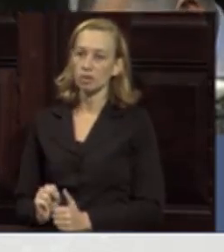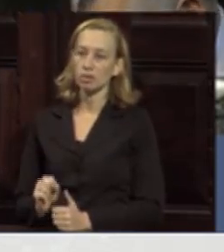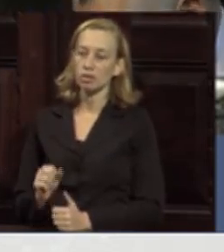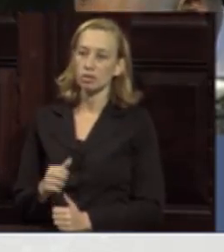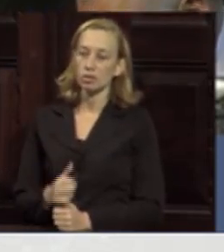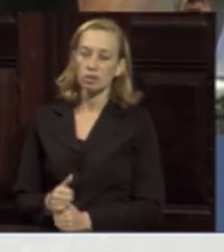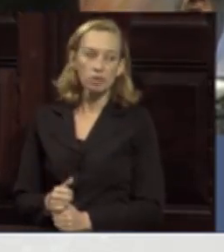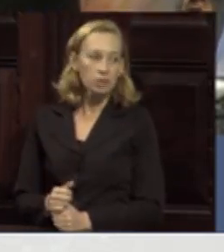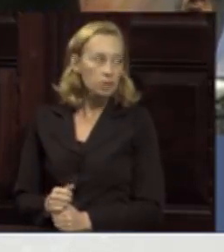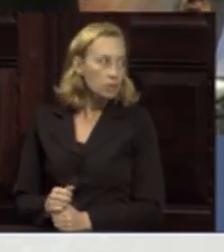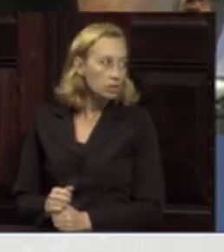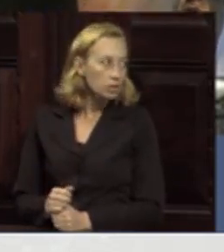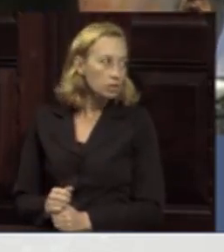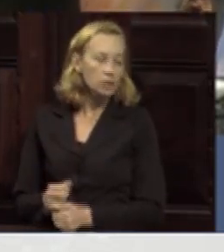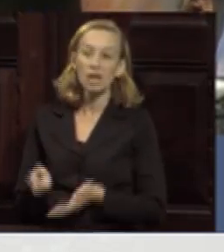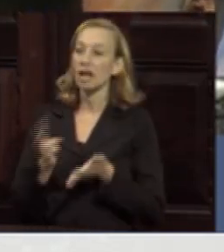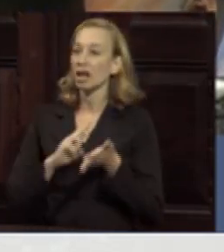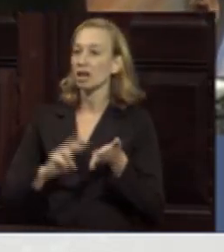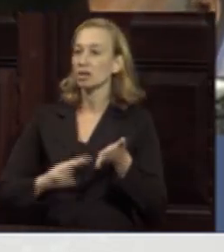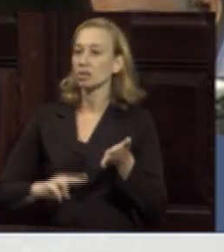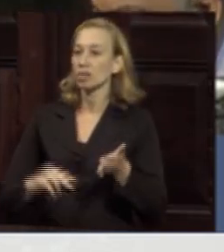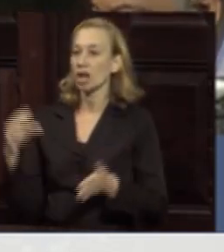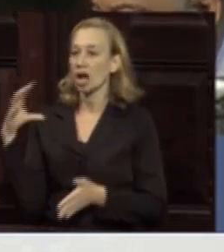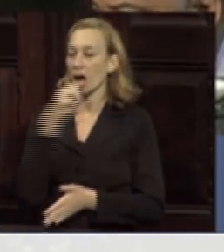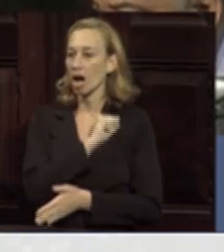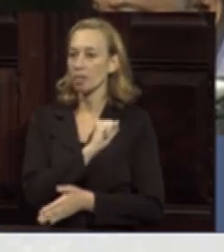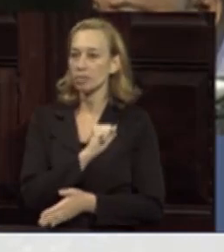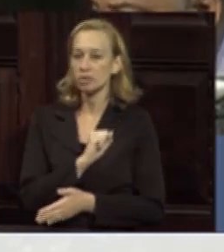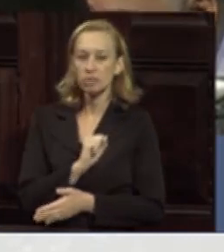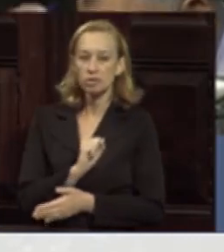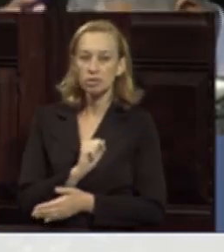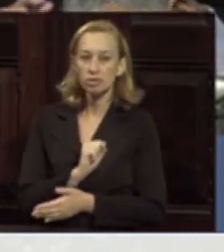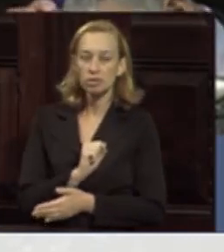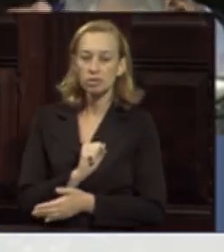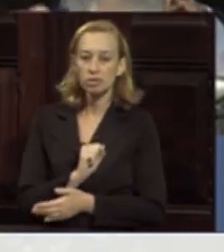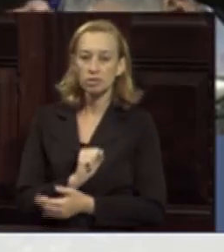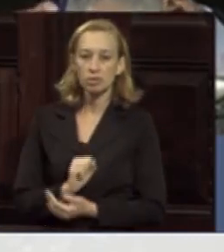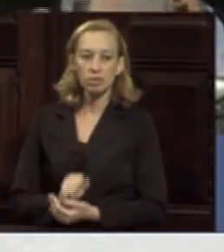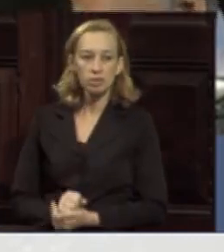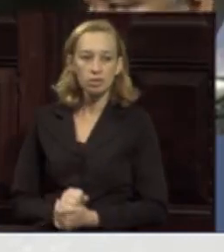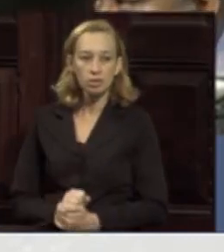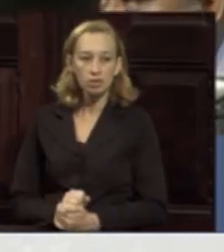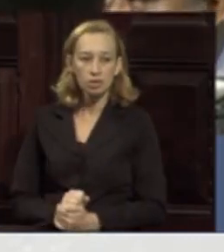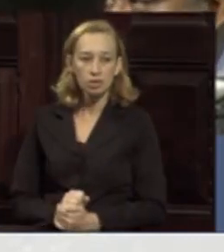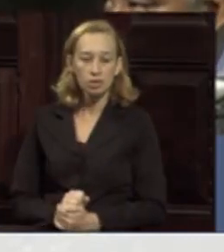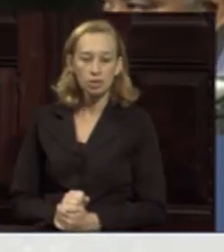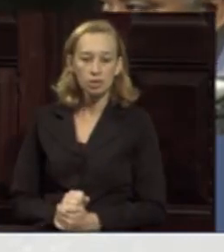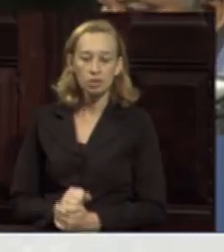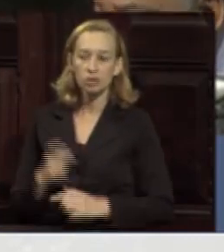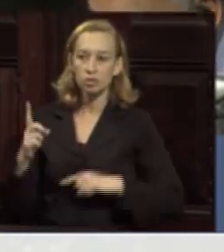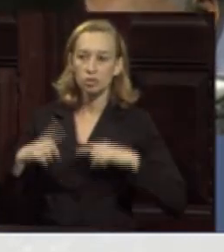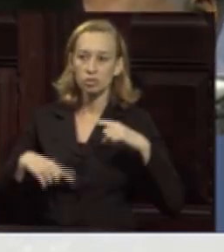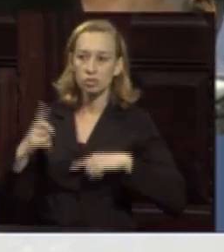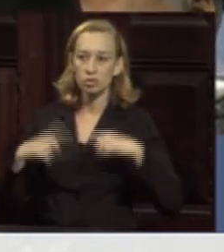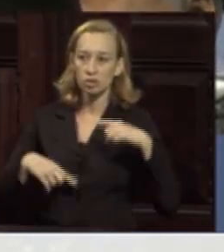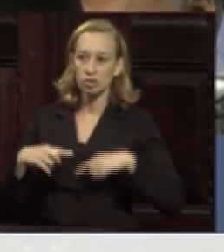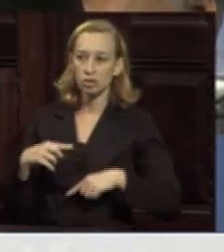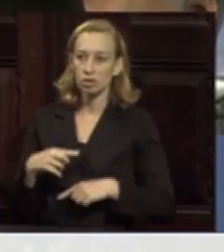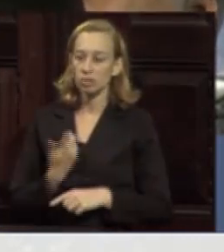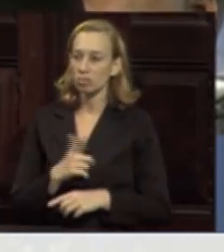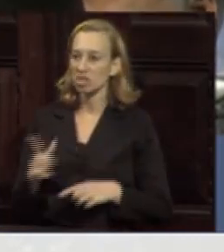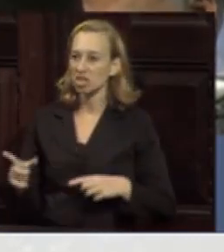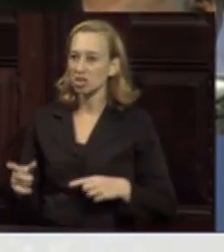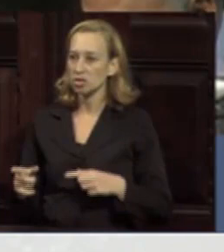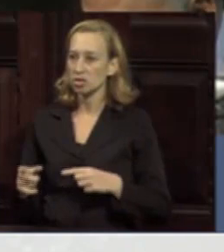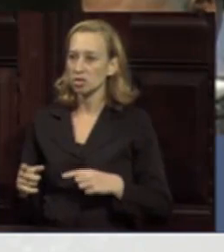à excelentíssima senhora vereadora Luciana Novaes, da cidade do Rio de Janeiro. Em discussão. Não havendo quem queira